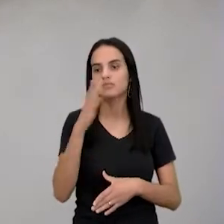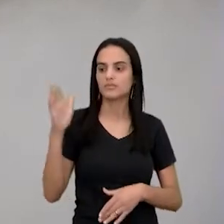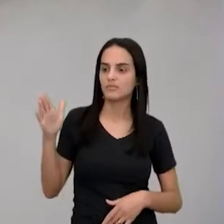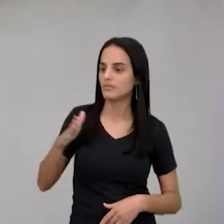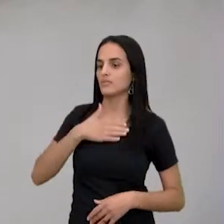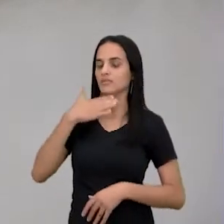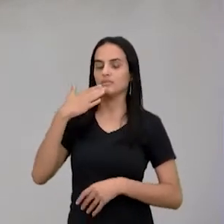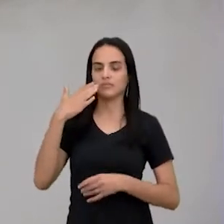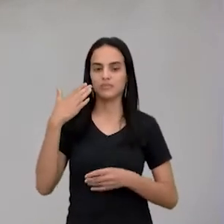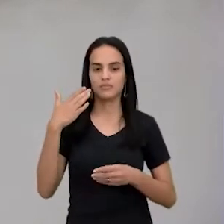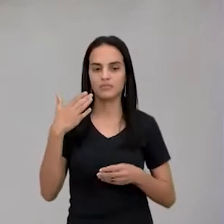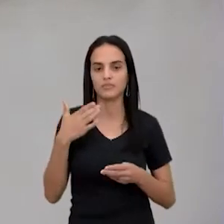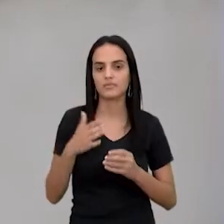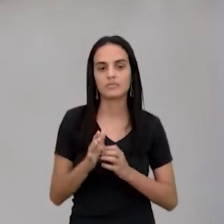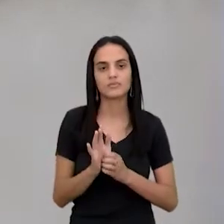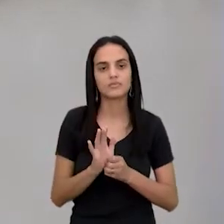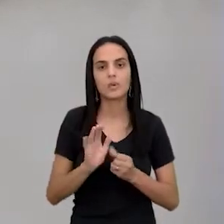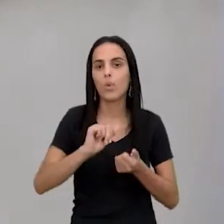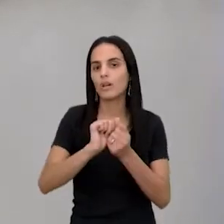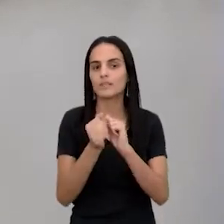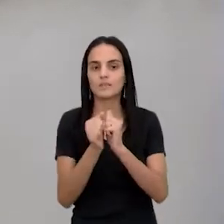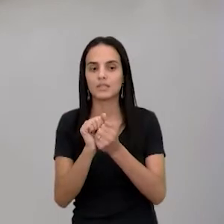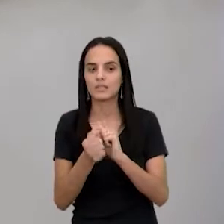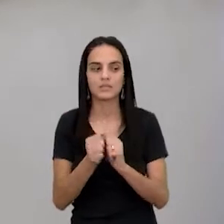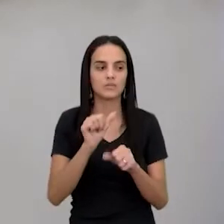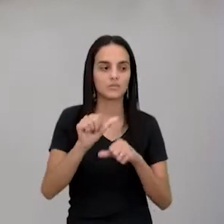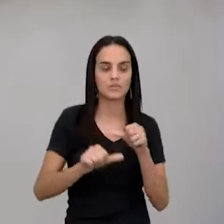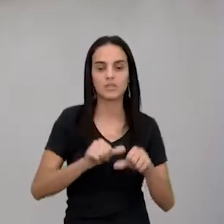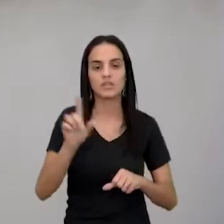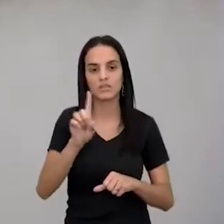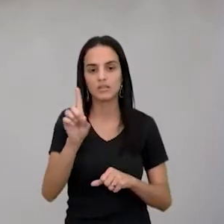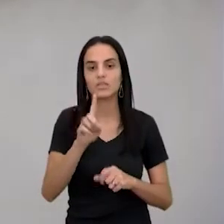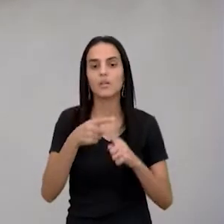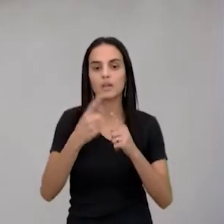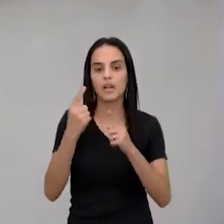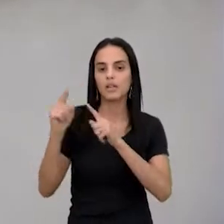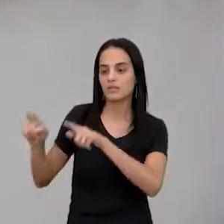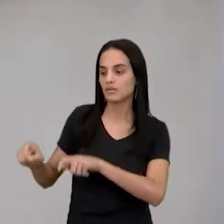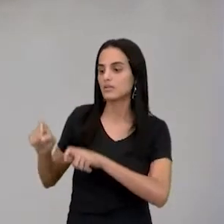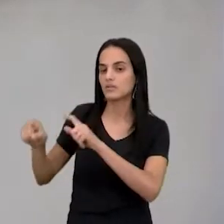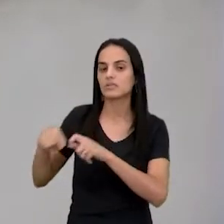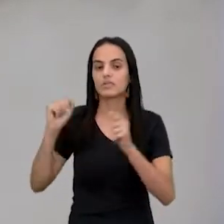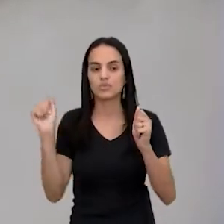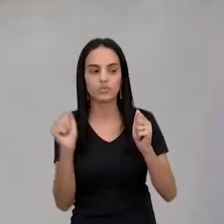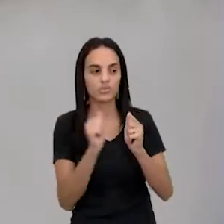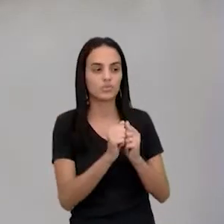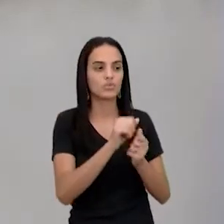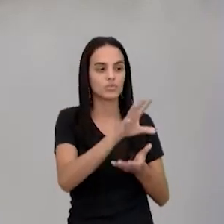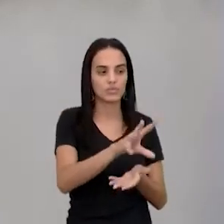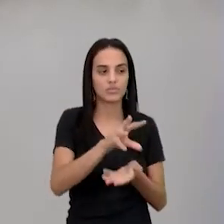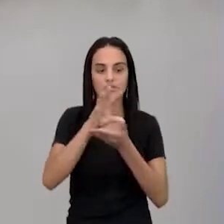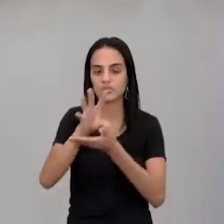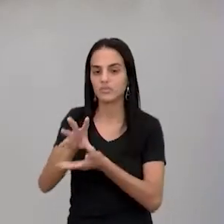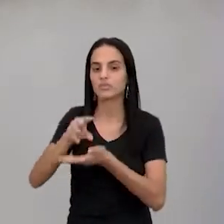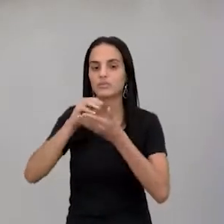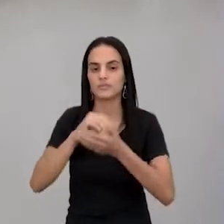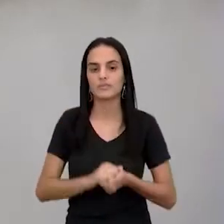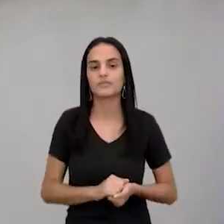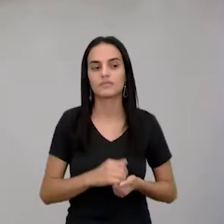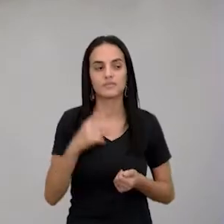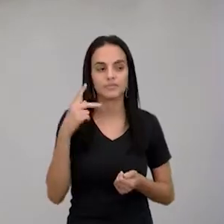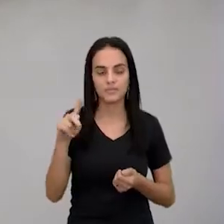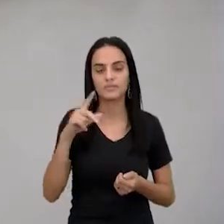mas conservação dos alimentos. Porque na medida em que você precisa de excedentes, você precisa dar um jeito de que eles estraguem também, né? Exato.